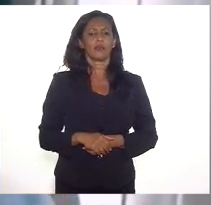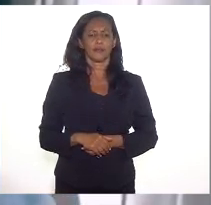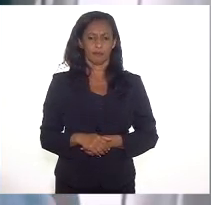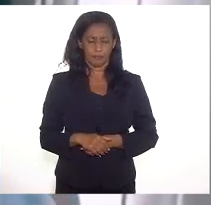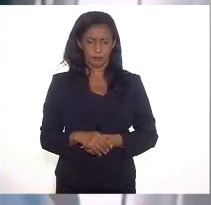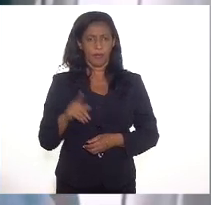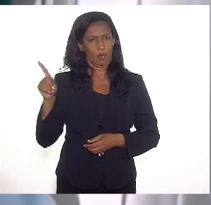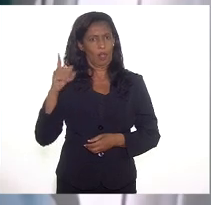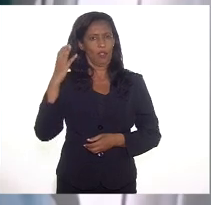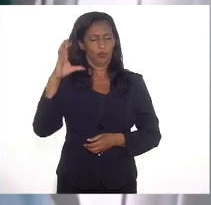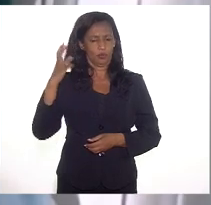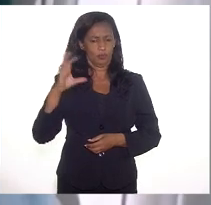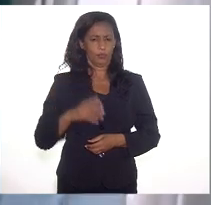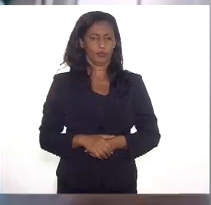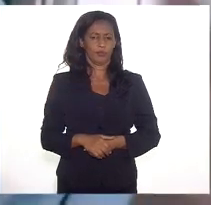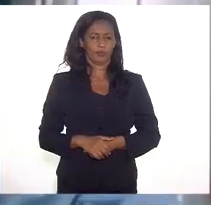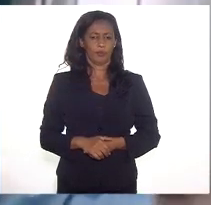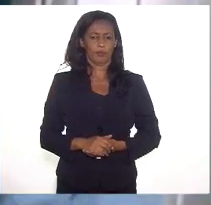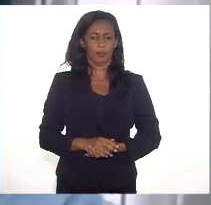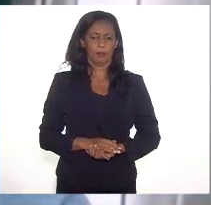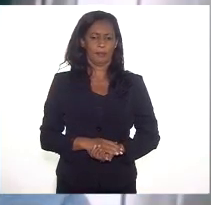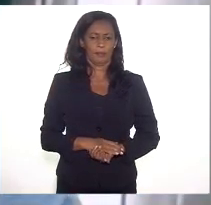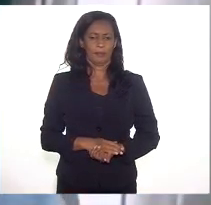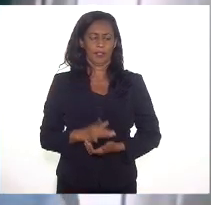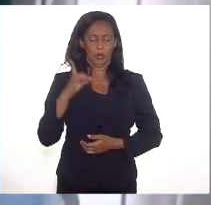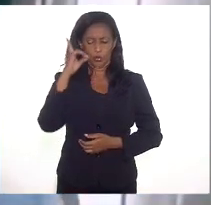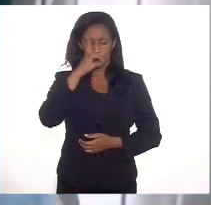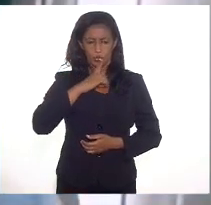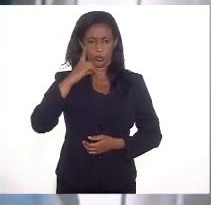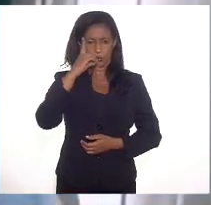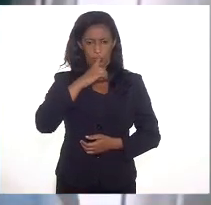de Niterói. E eu queria, e no domingo,